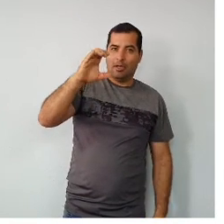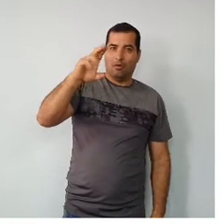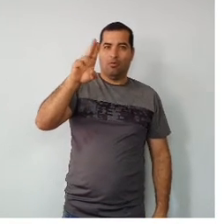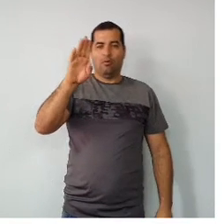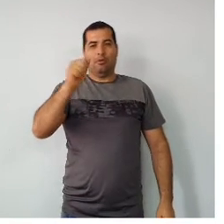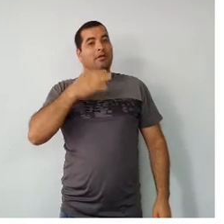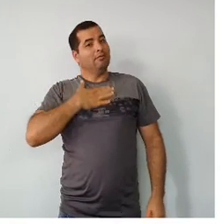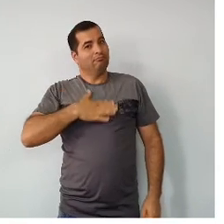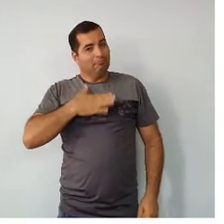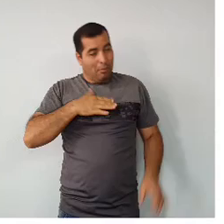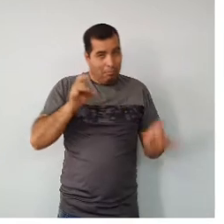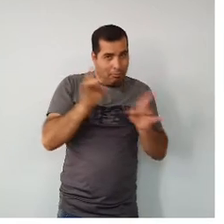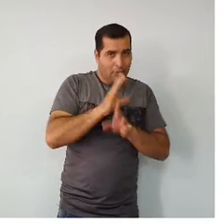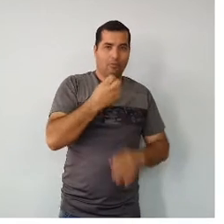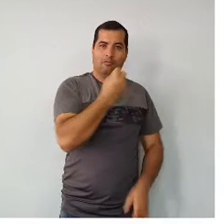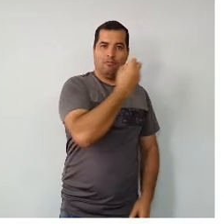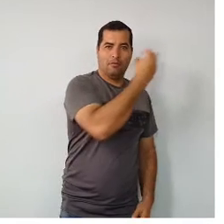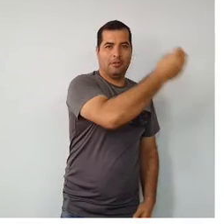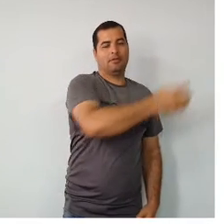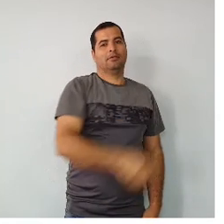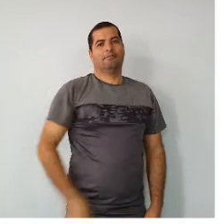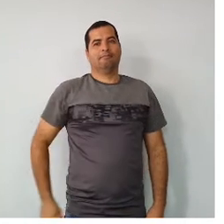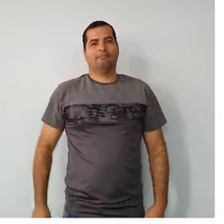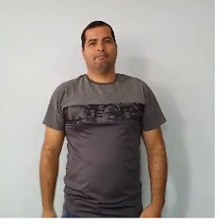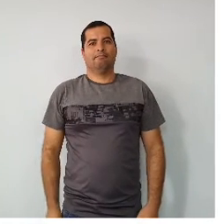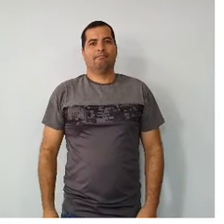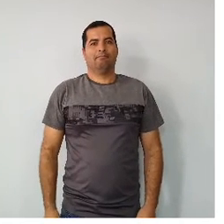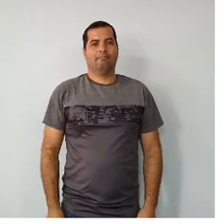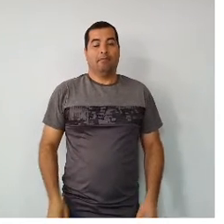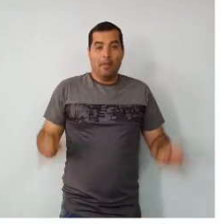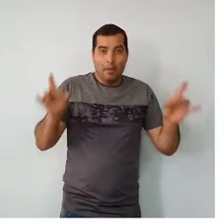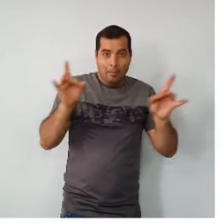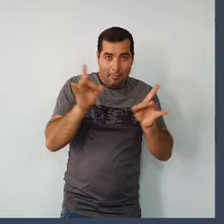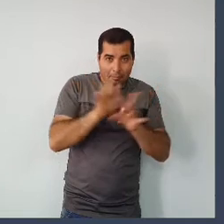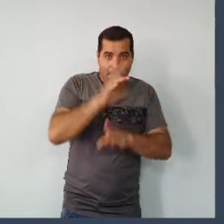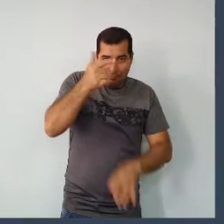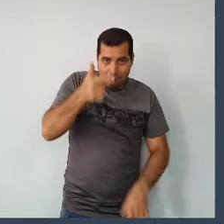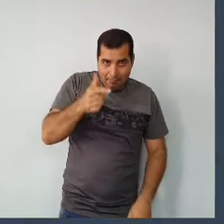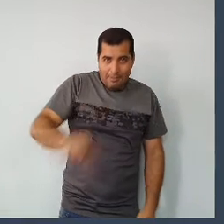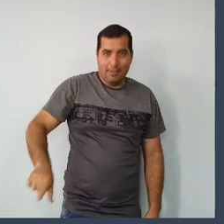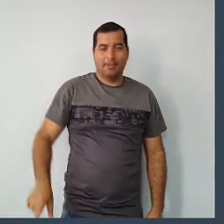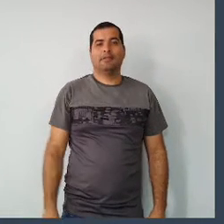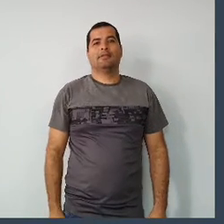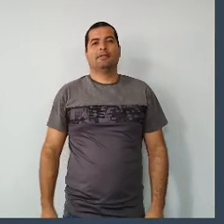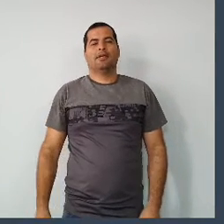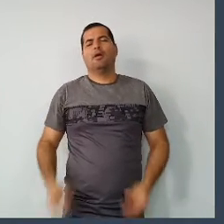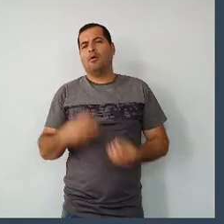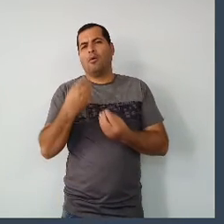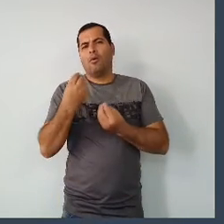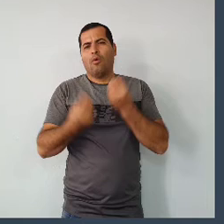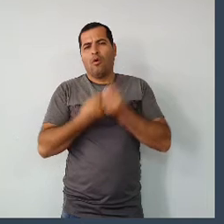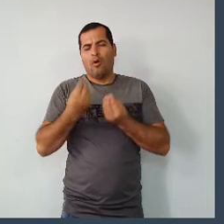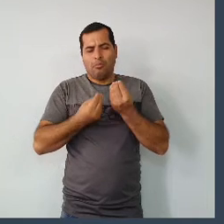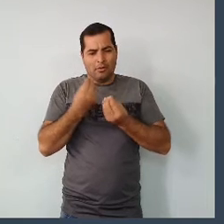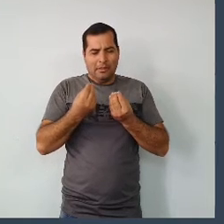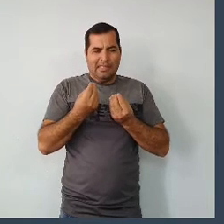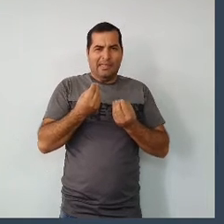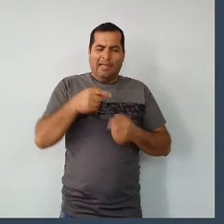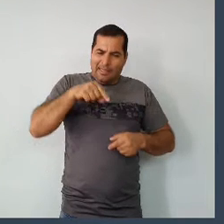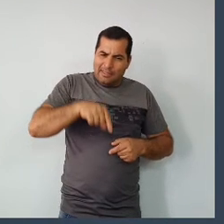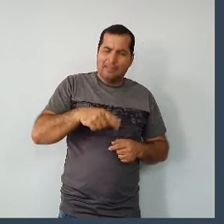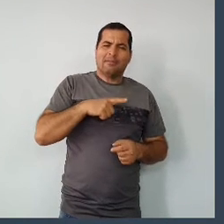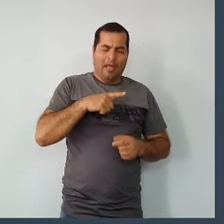para depois seguir viagem. Aí, pessoal, continuando, como a região